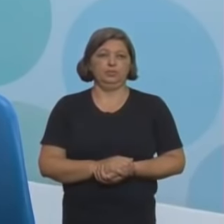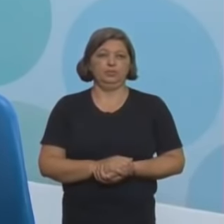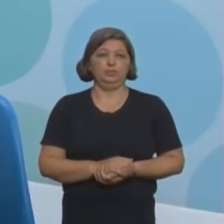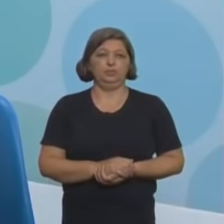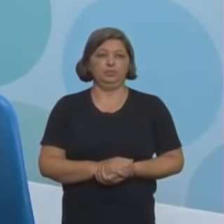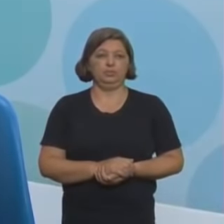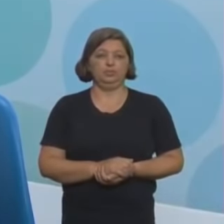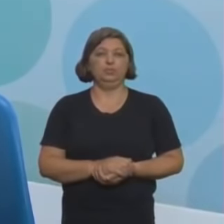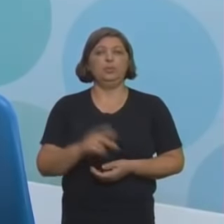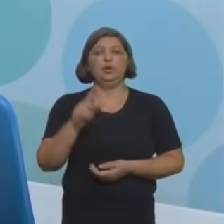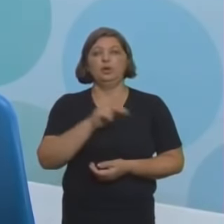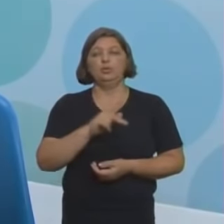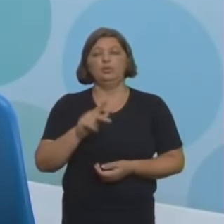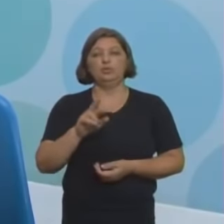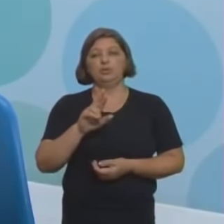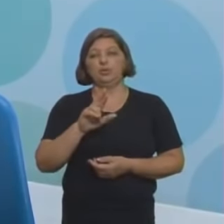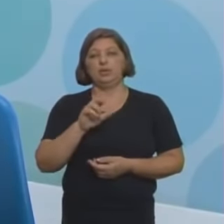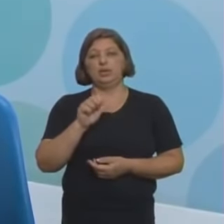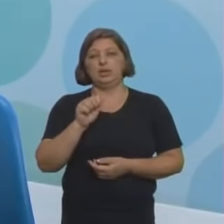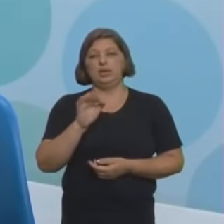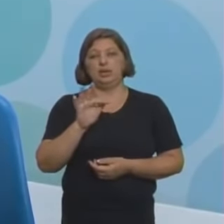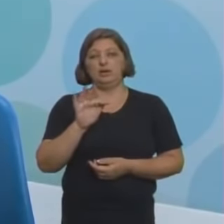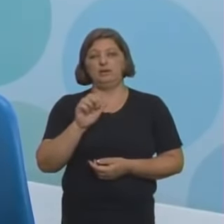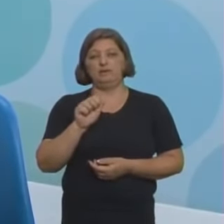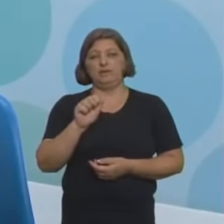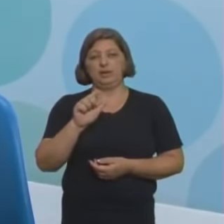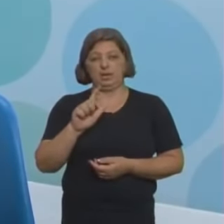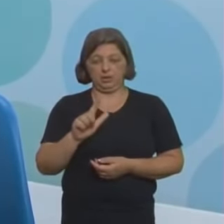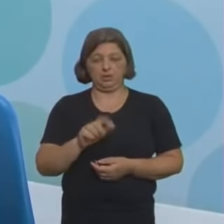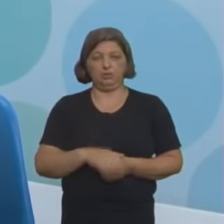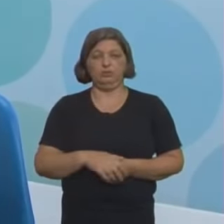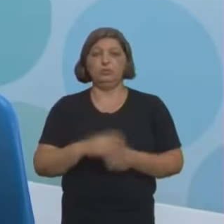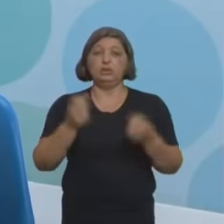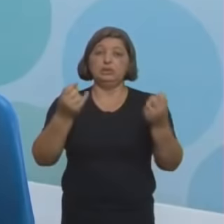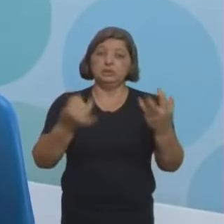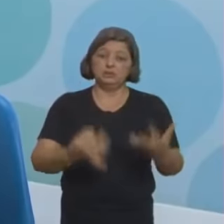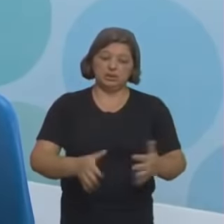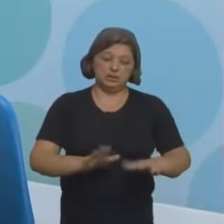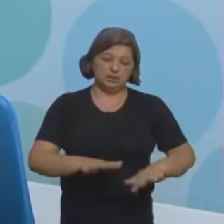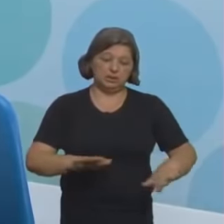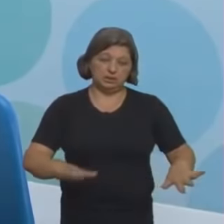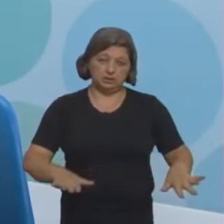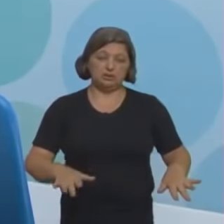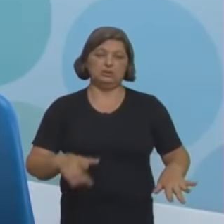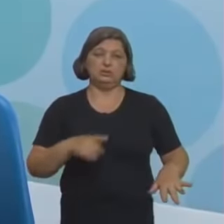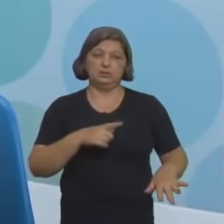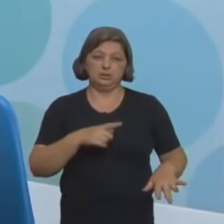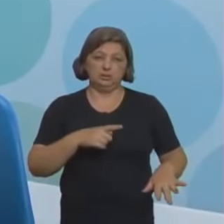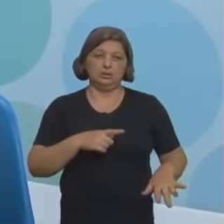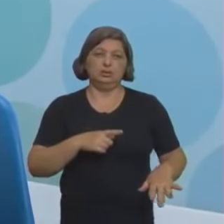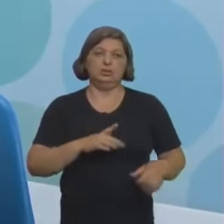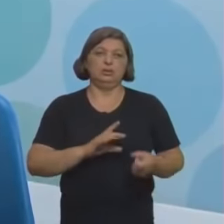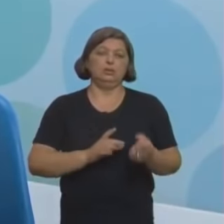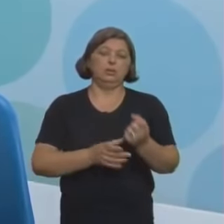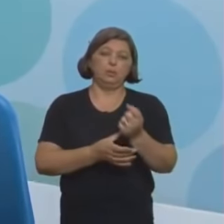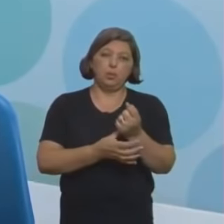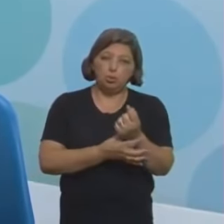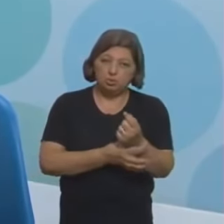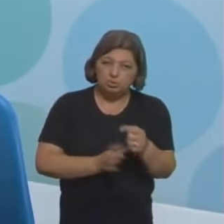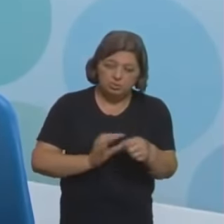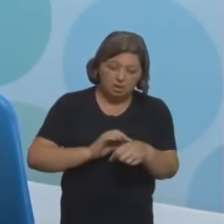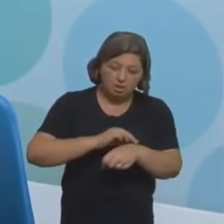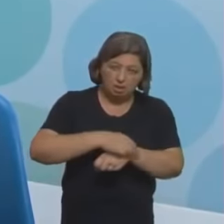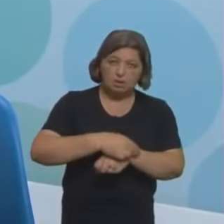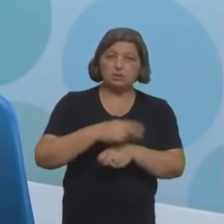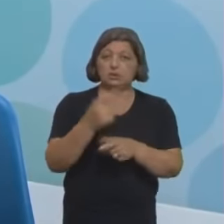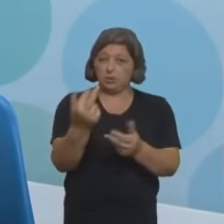O professor Rafael, ele disse que explicar às crianças que podem existir pulseiras iguais e